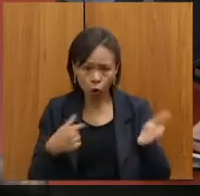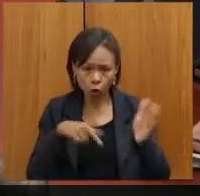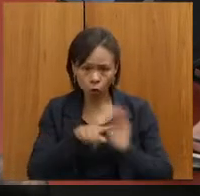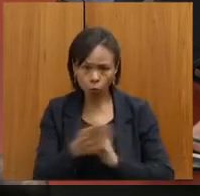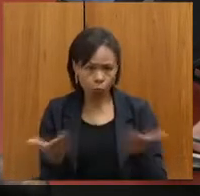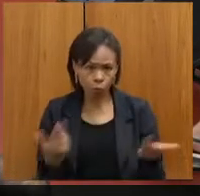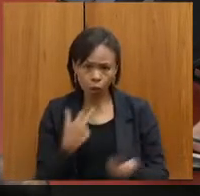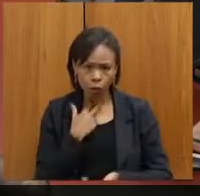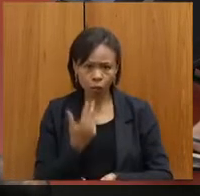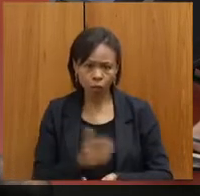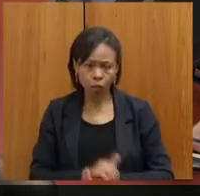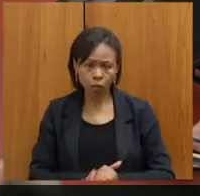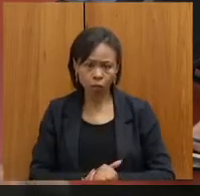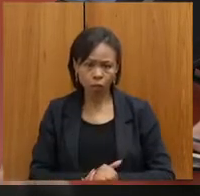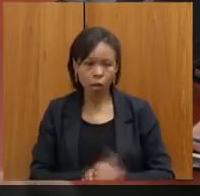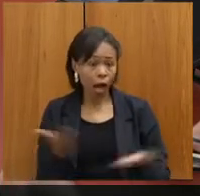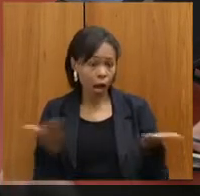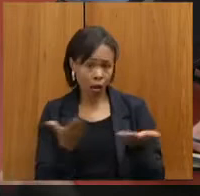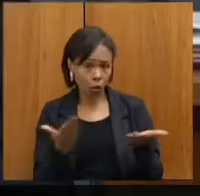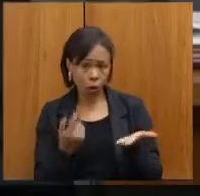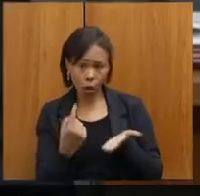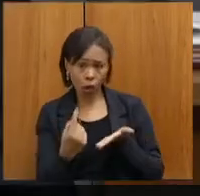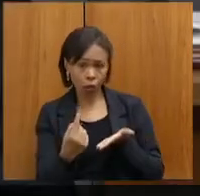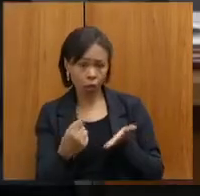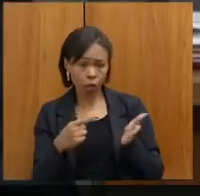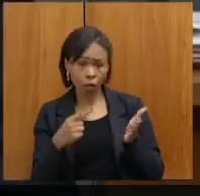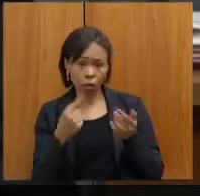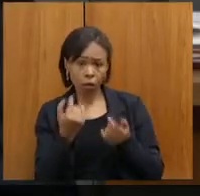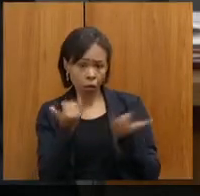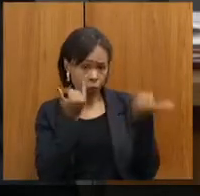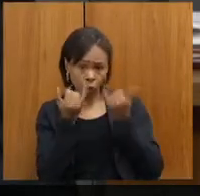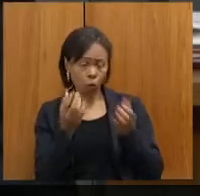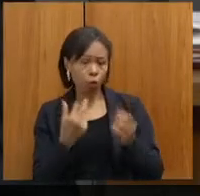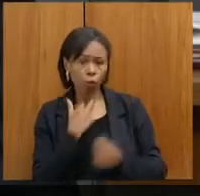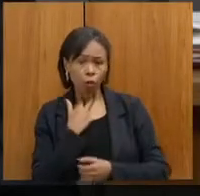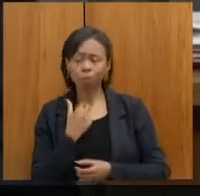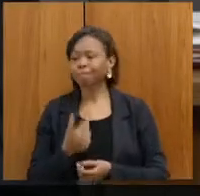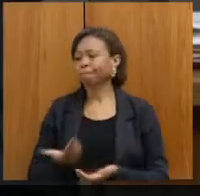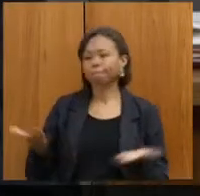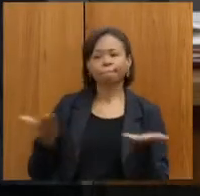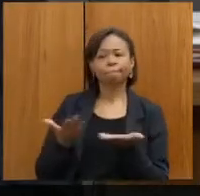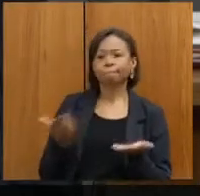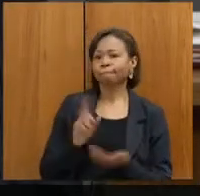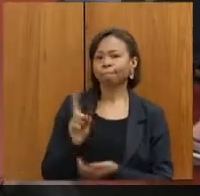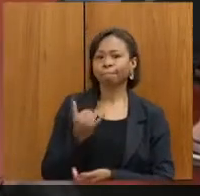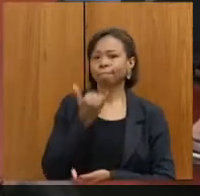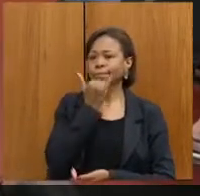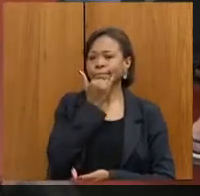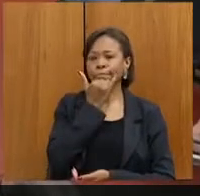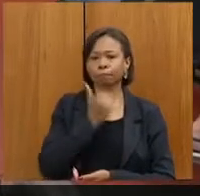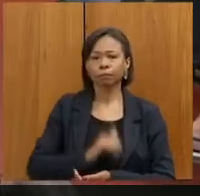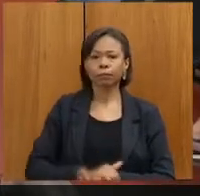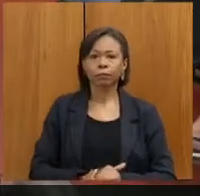me desculpa só não pode nos passar aqui já não agora não de tarde sinto muito